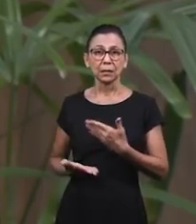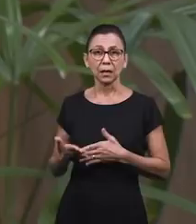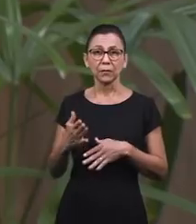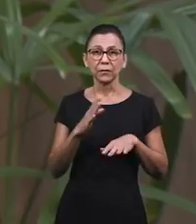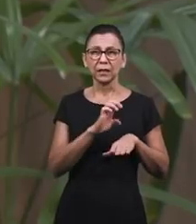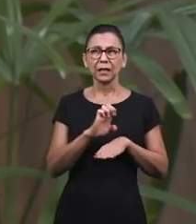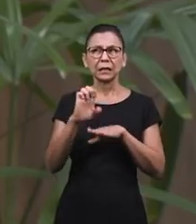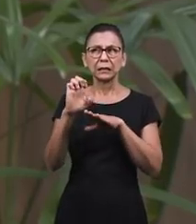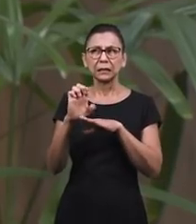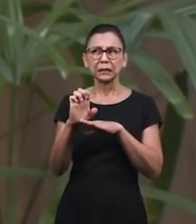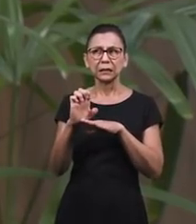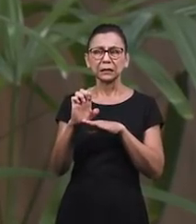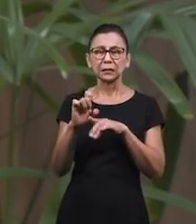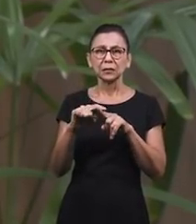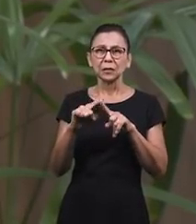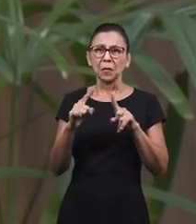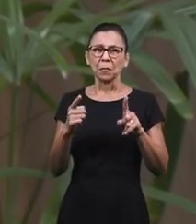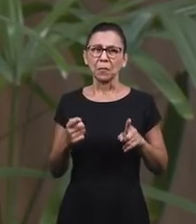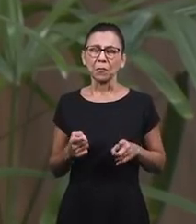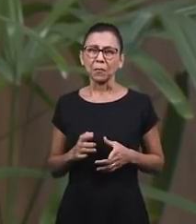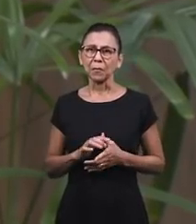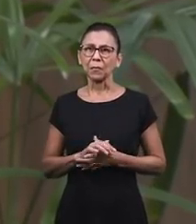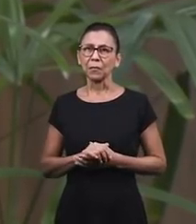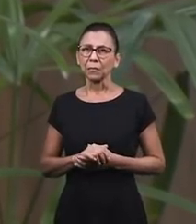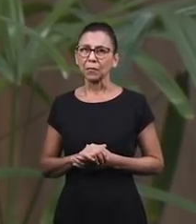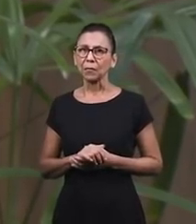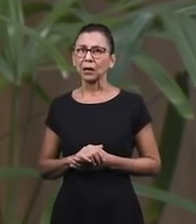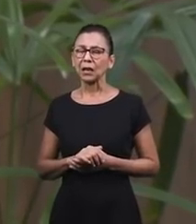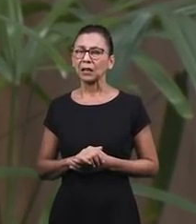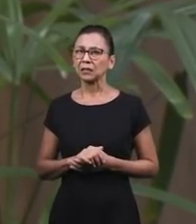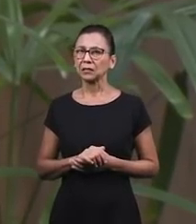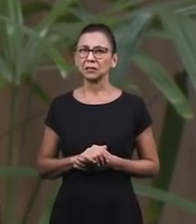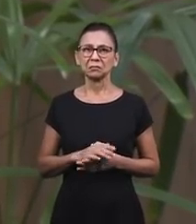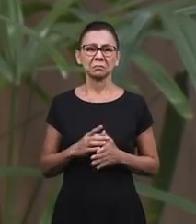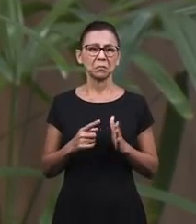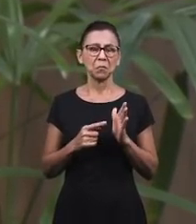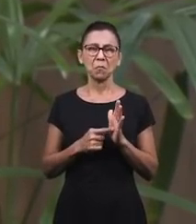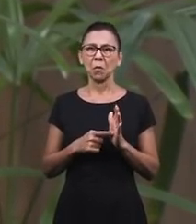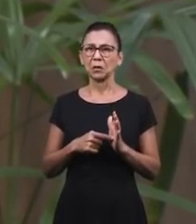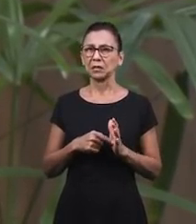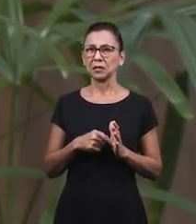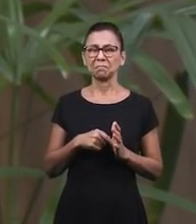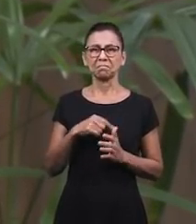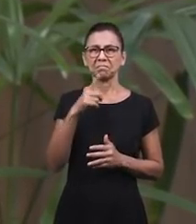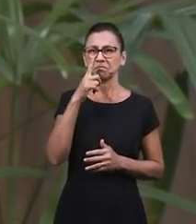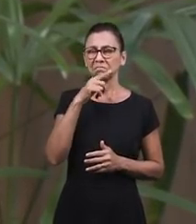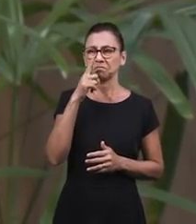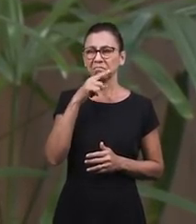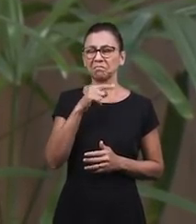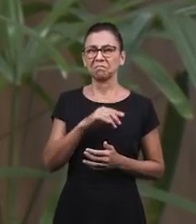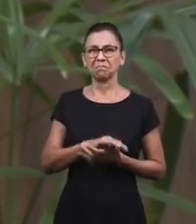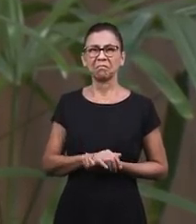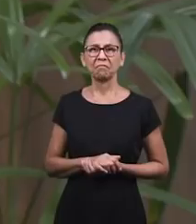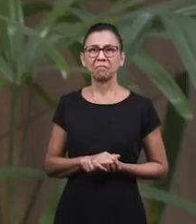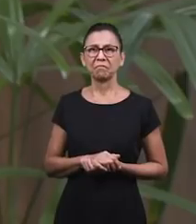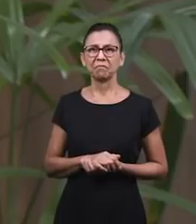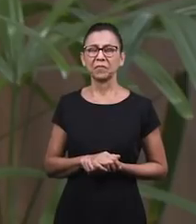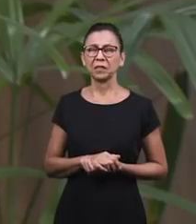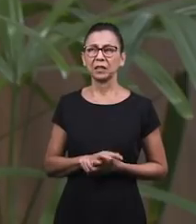Elias, mas você não vê defeito. A Bíblia não cita defeito em José, não cita defeito em Daniel, e nem por isso eles